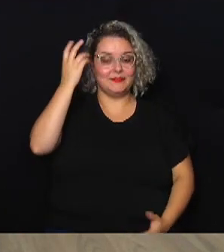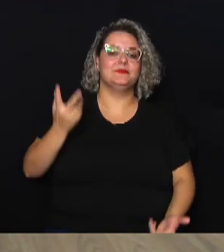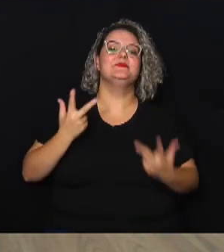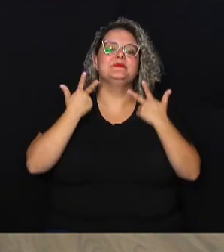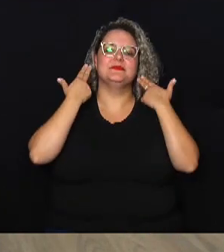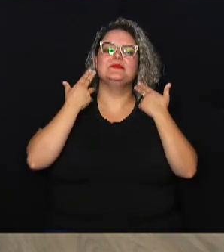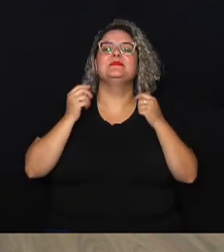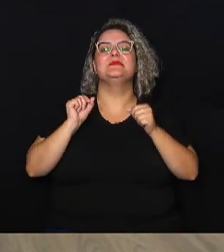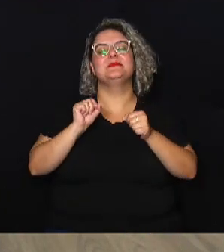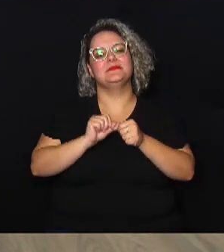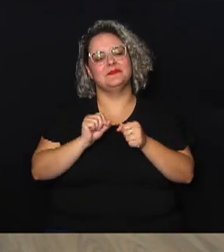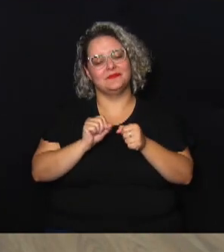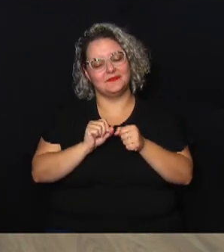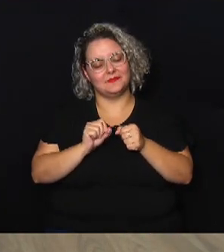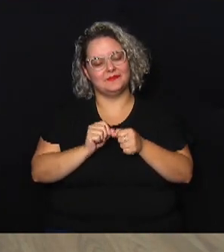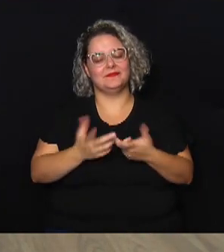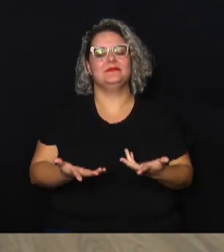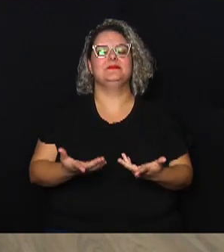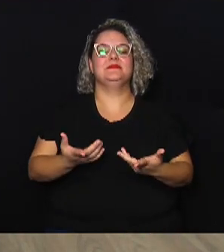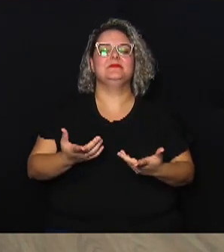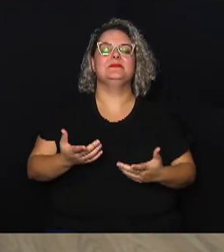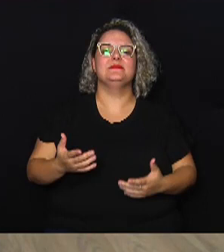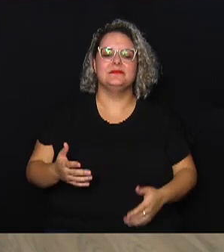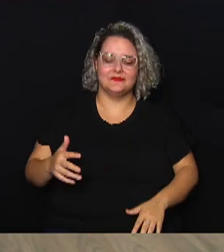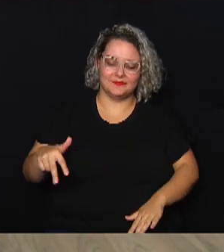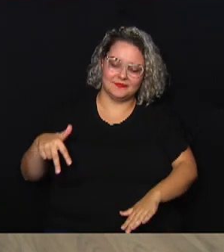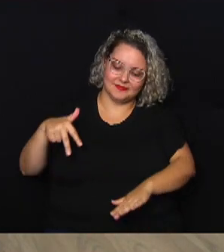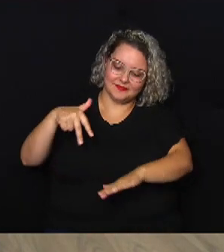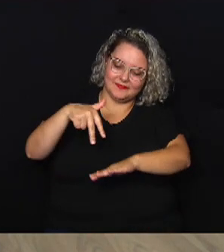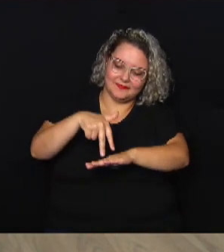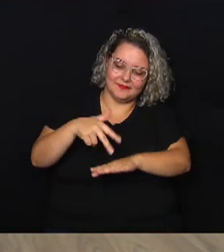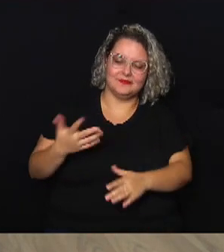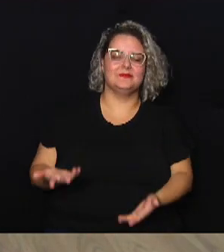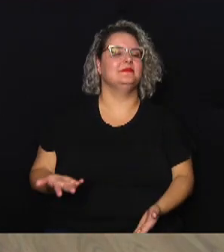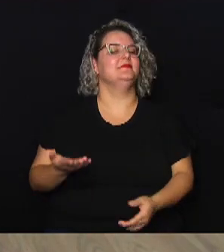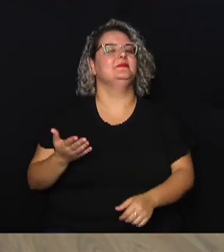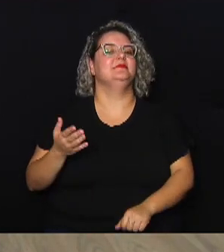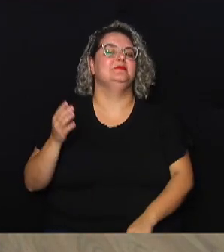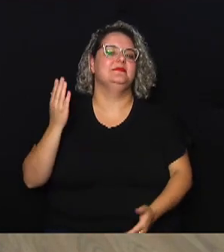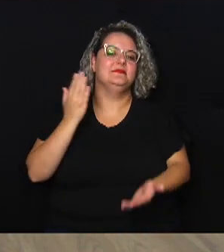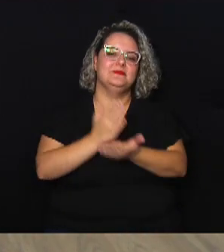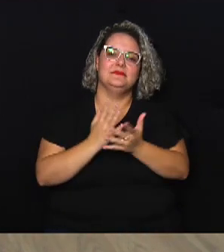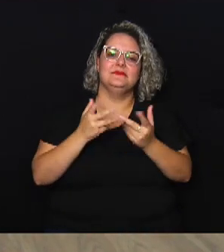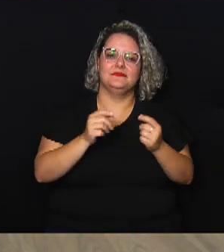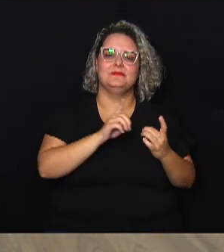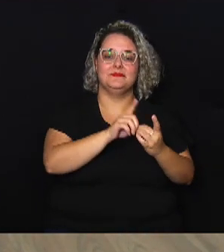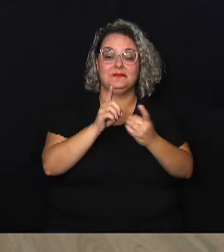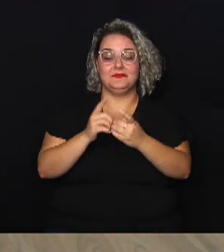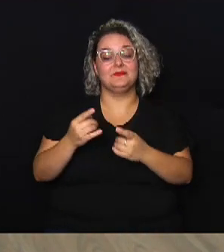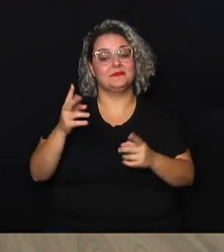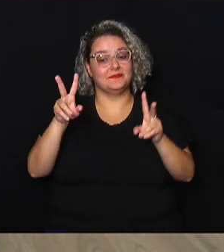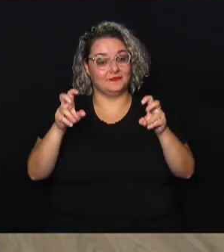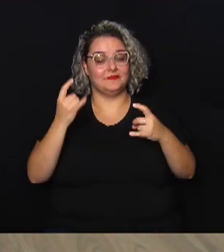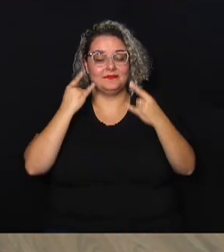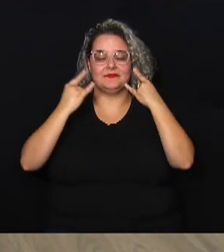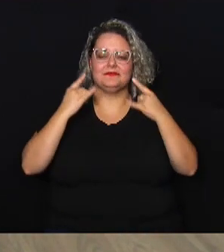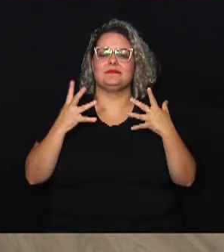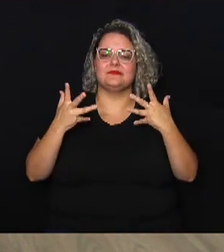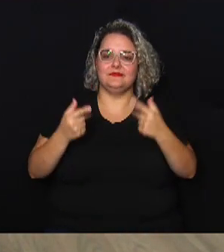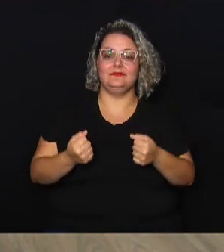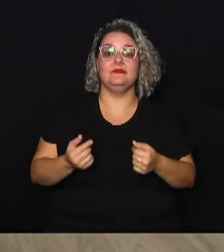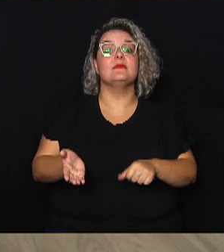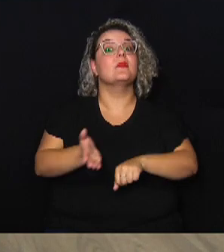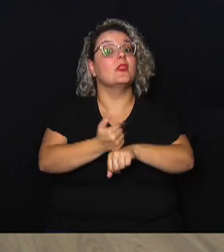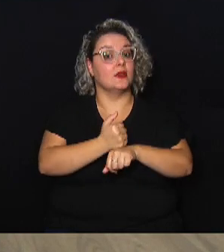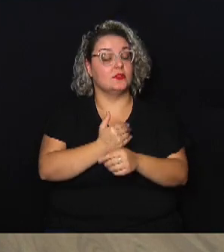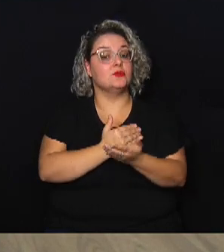ele fez questão de falar com a gente sobre esse tema que interessa todo mundo, né? Então, doutor, antes de começar o